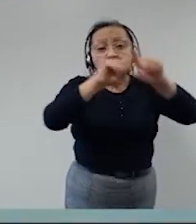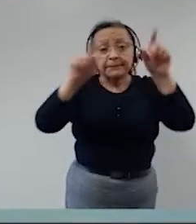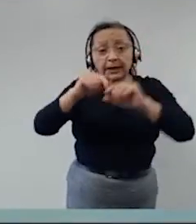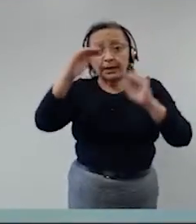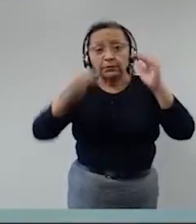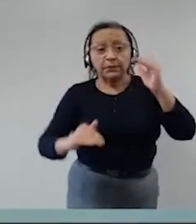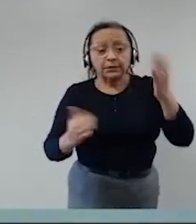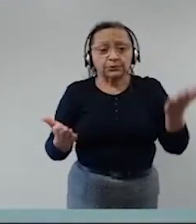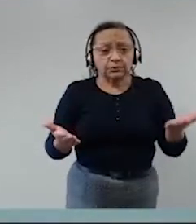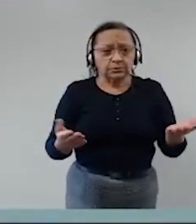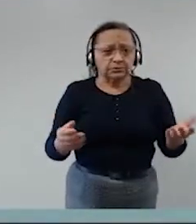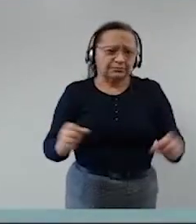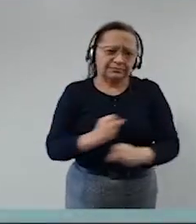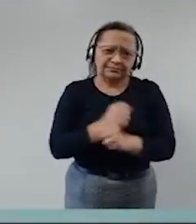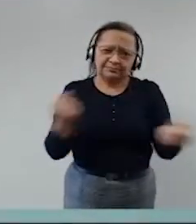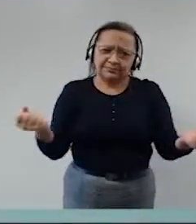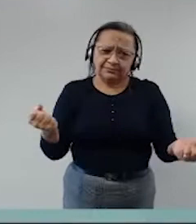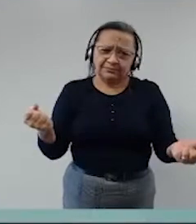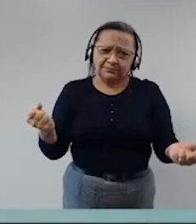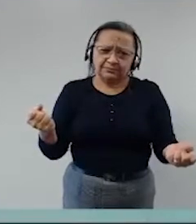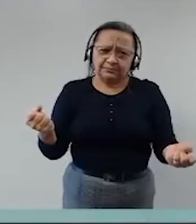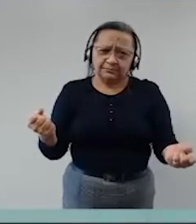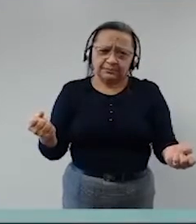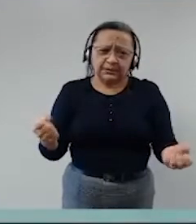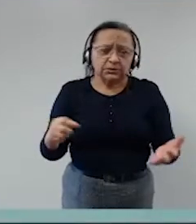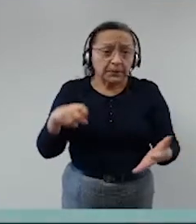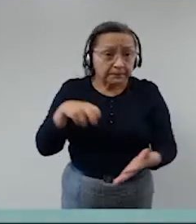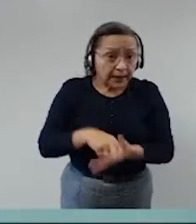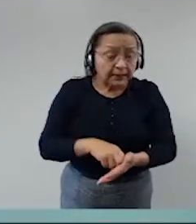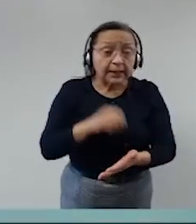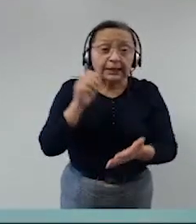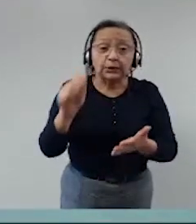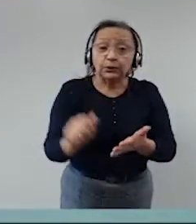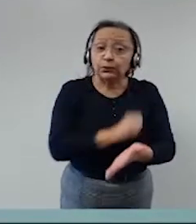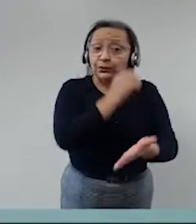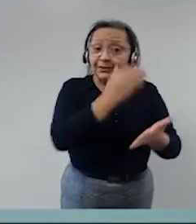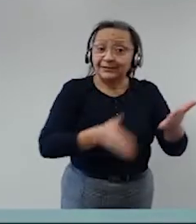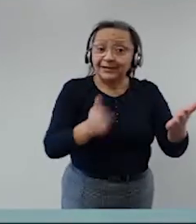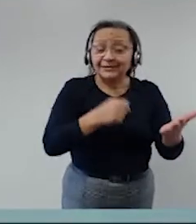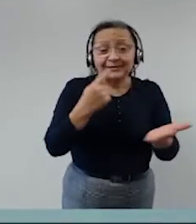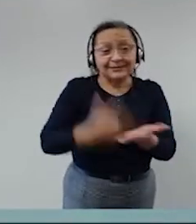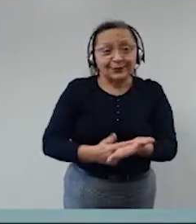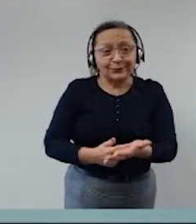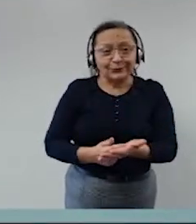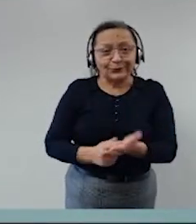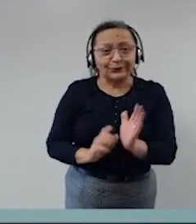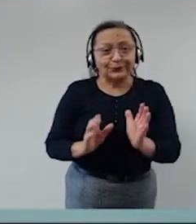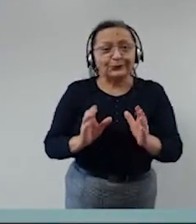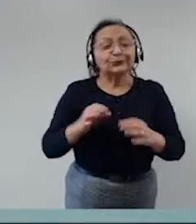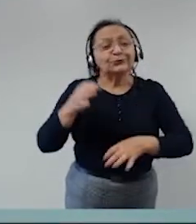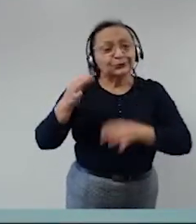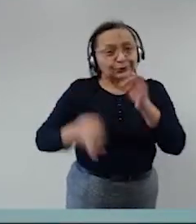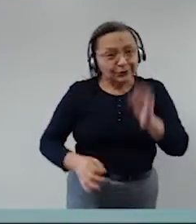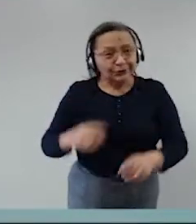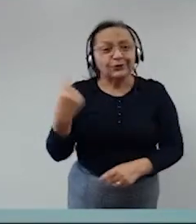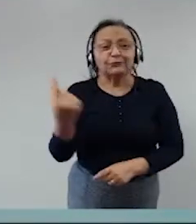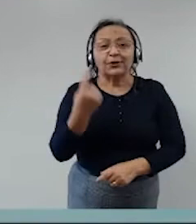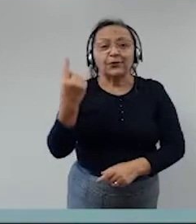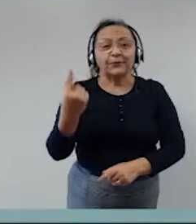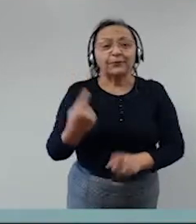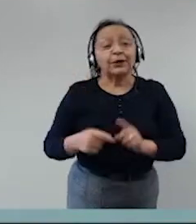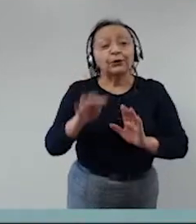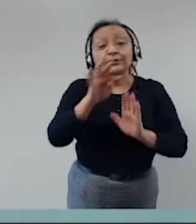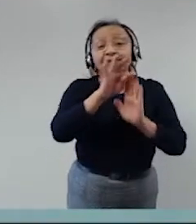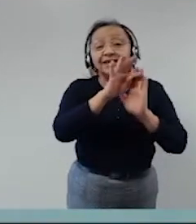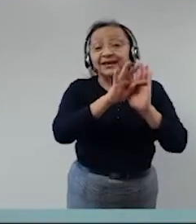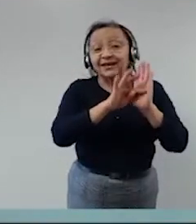pena de nulidade desse negócio jurídico do acordo individual. O texto das medidas